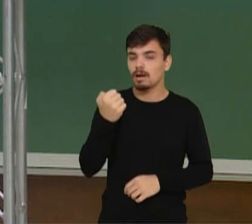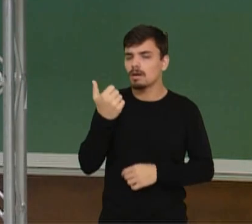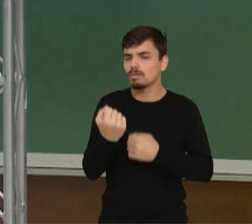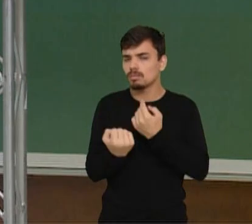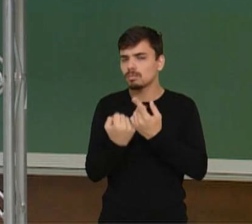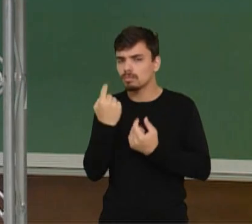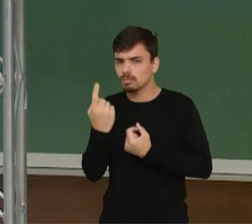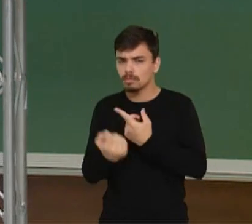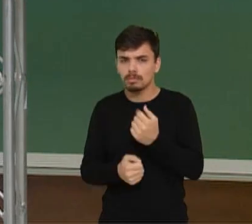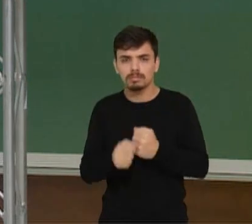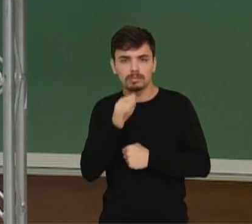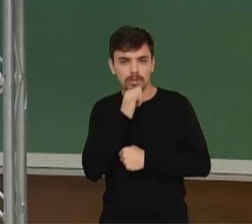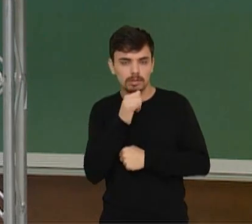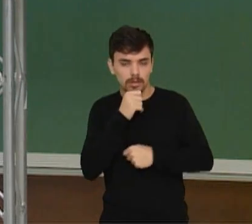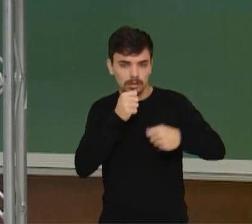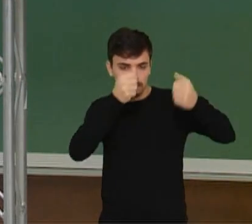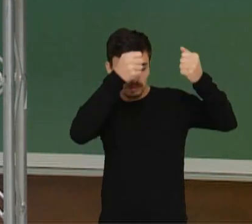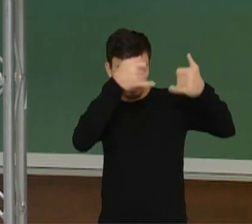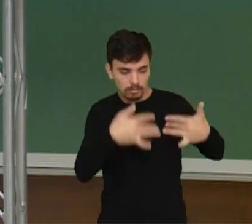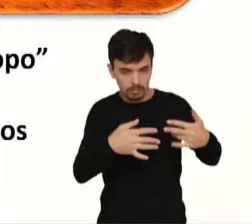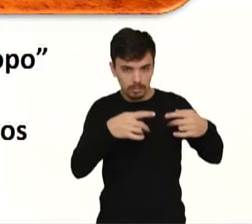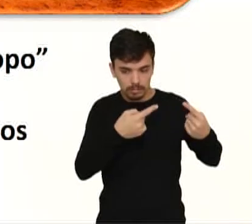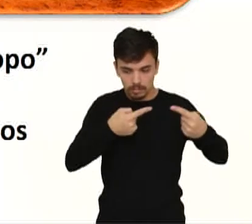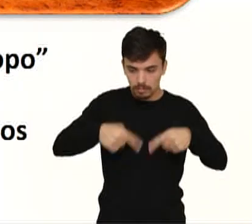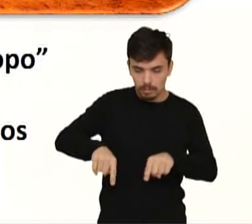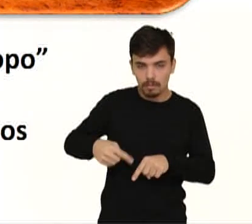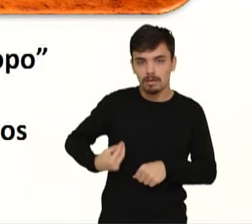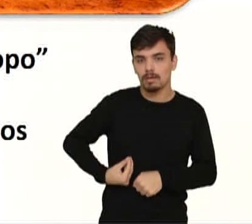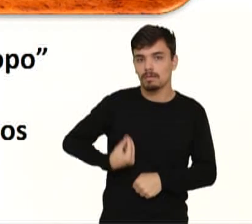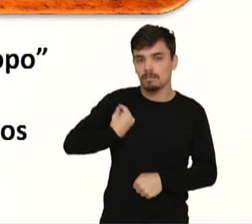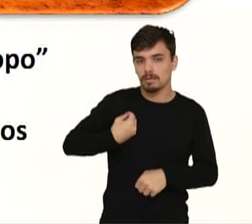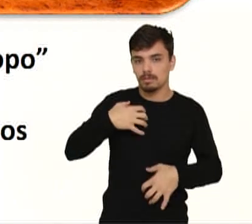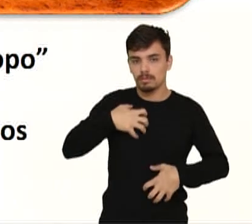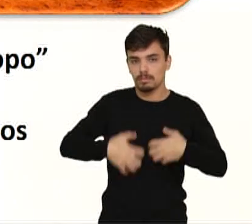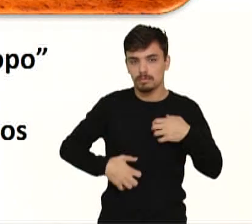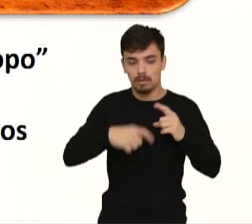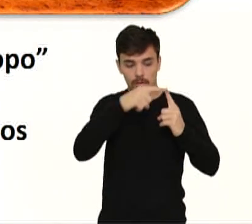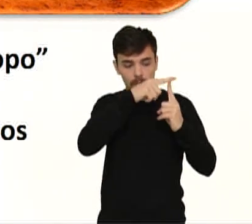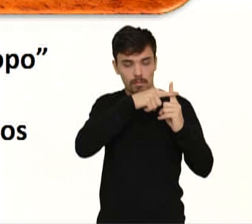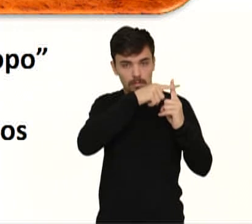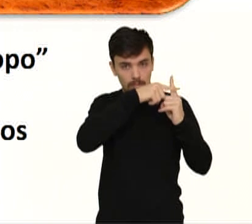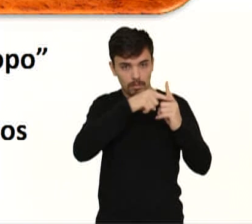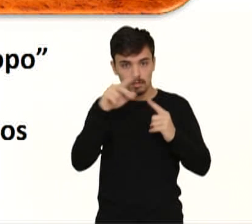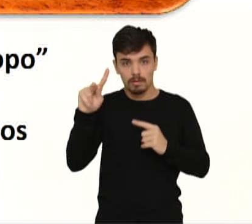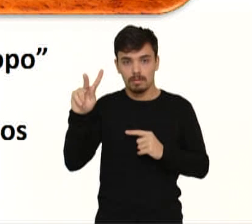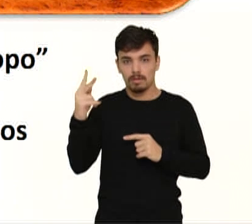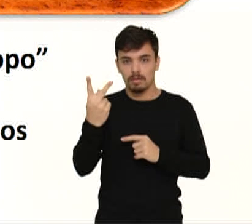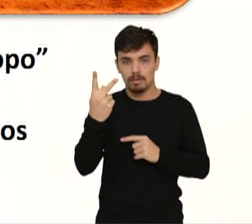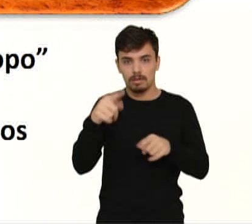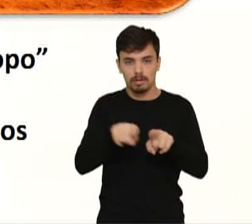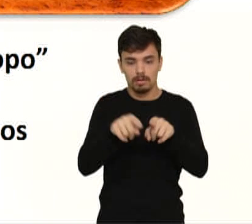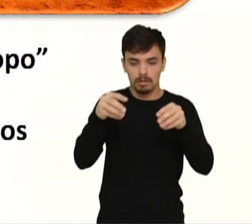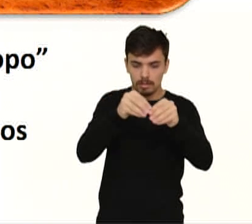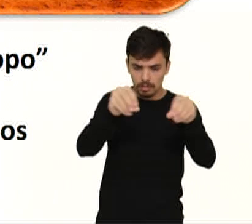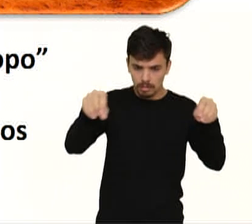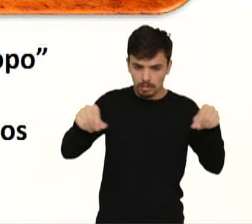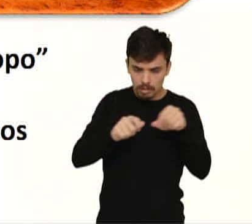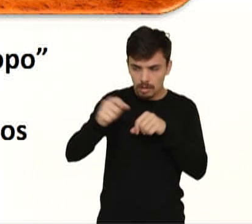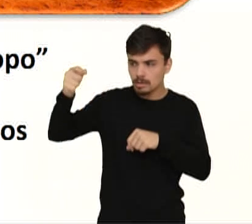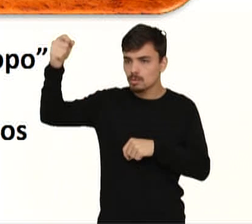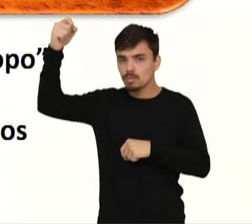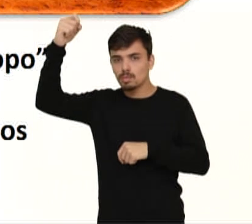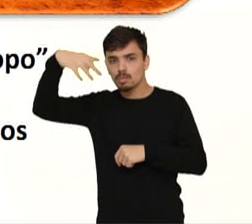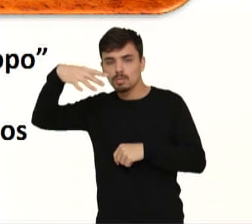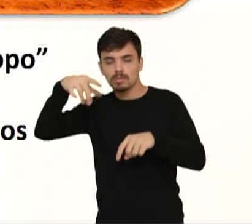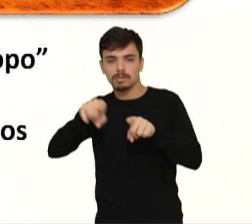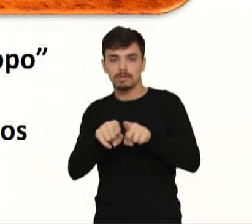principais fatores abióticos que interferem na vida do organismo. A temperatura, o pH, a salinidade, a quantidade de luz é importante